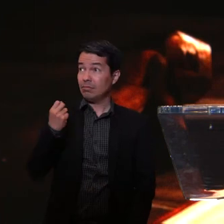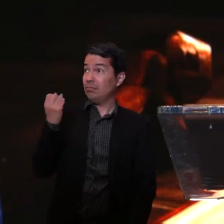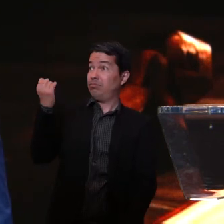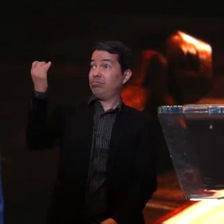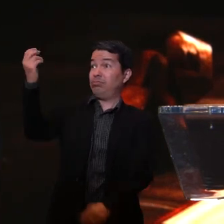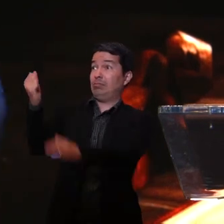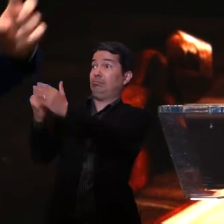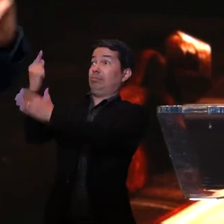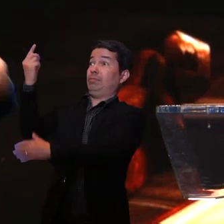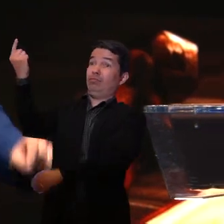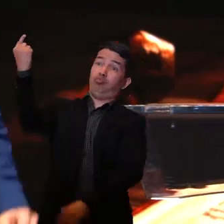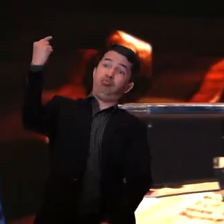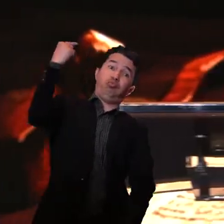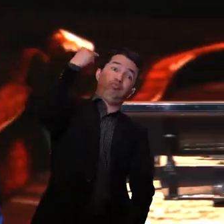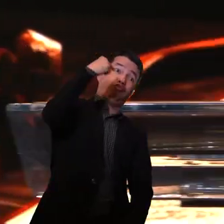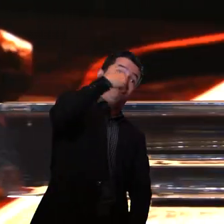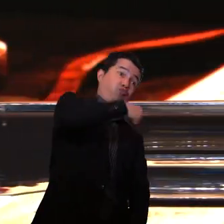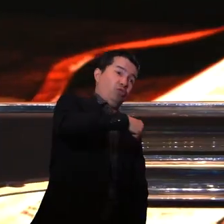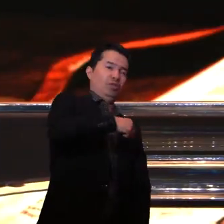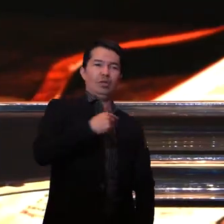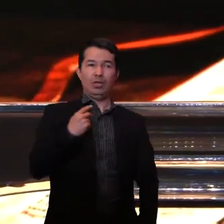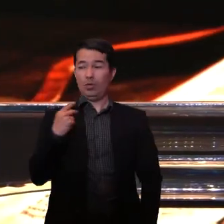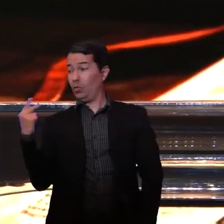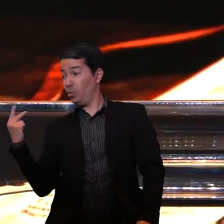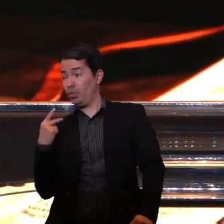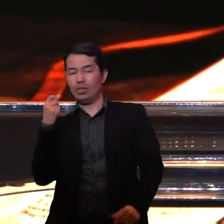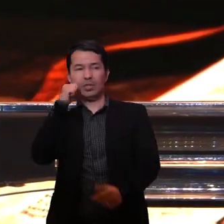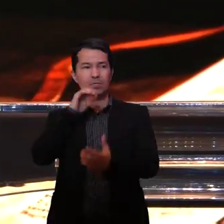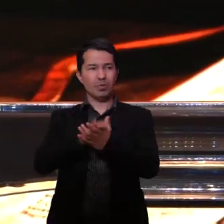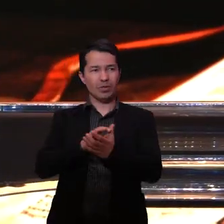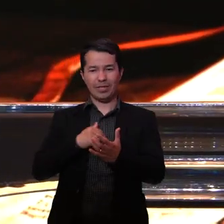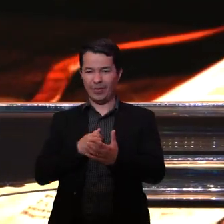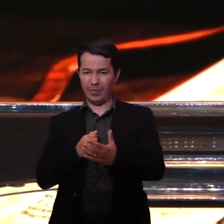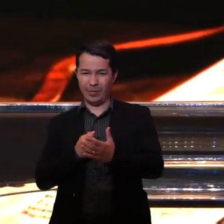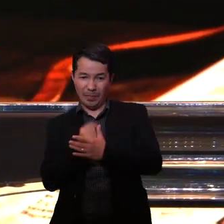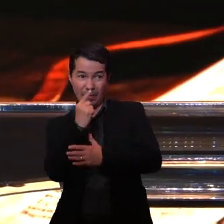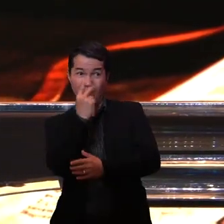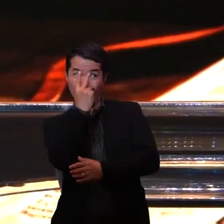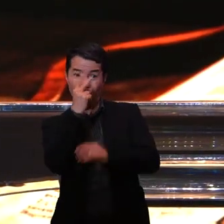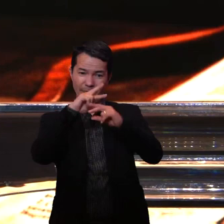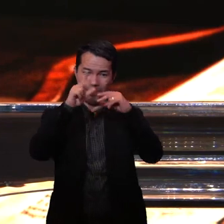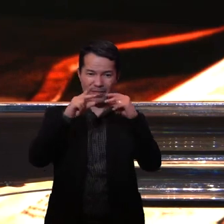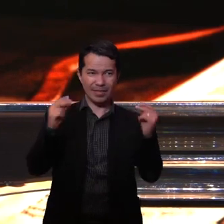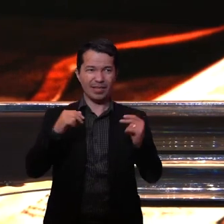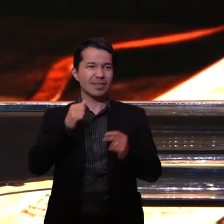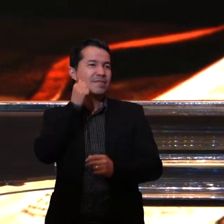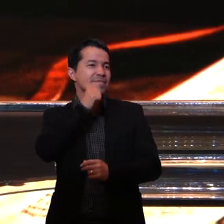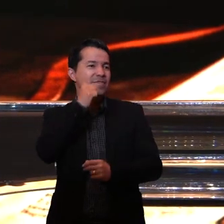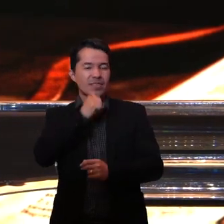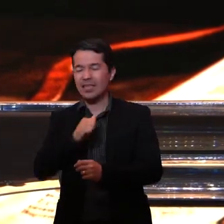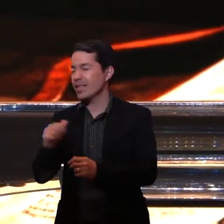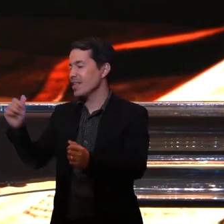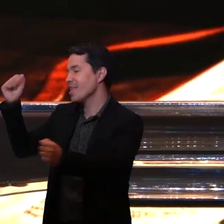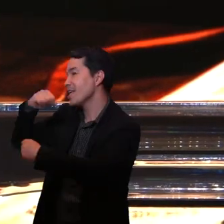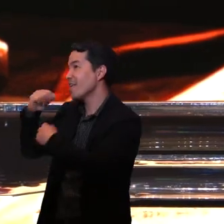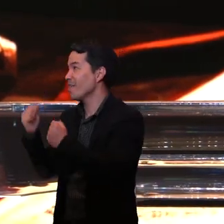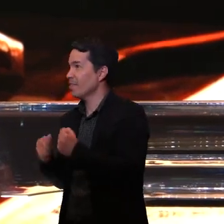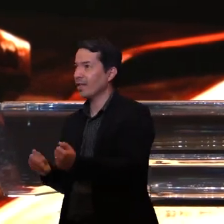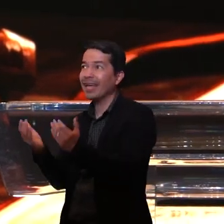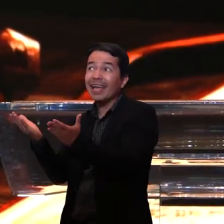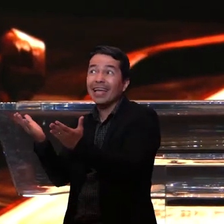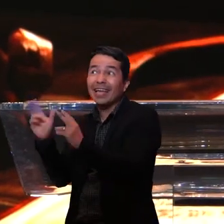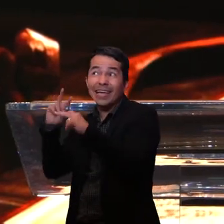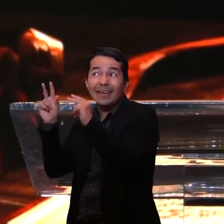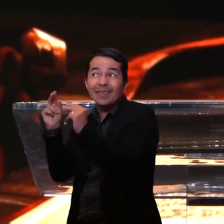meus. A gente estava viajando agora, e quando chegamos, eu lembro que a menina nos abraçou, cumprimentou, mas ela fez assim com a mãozinha: tem